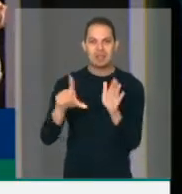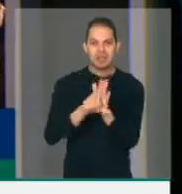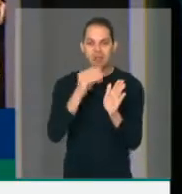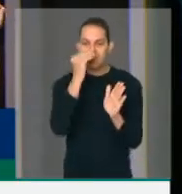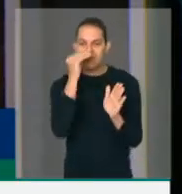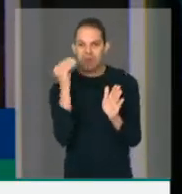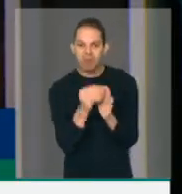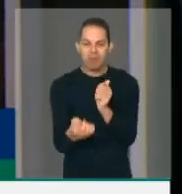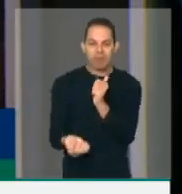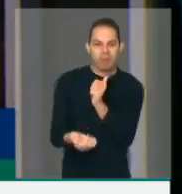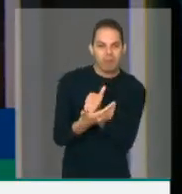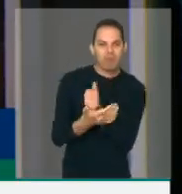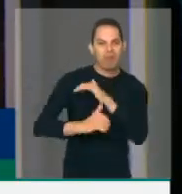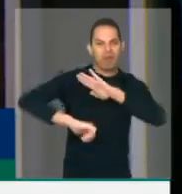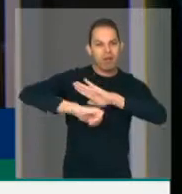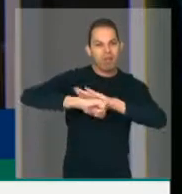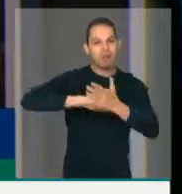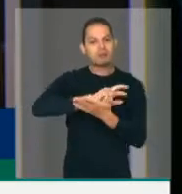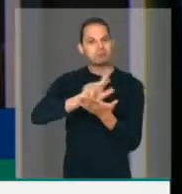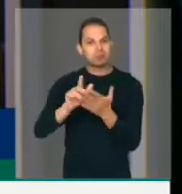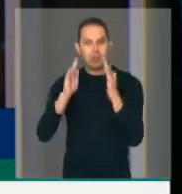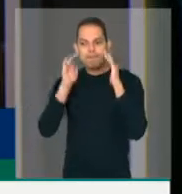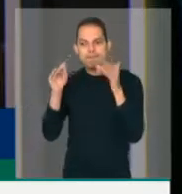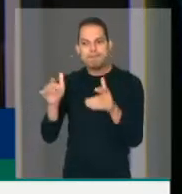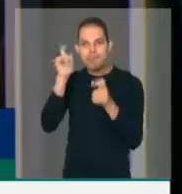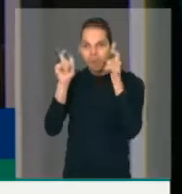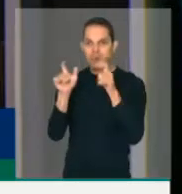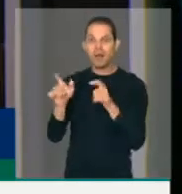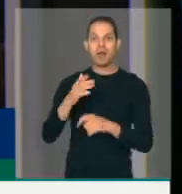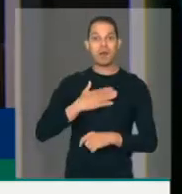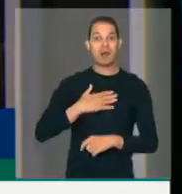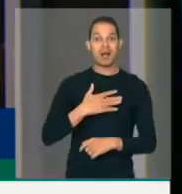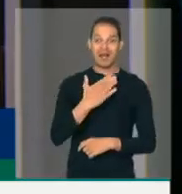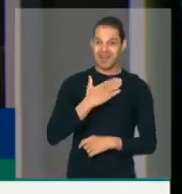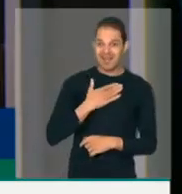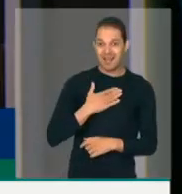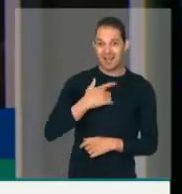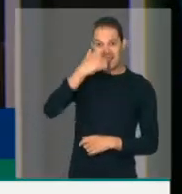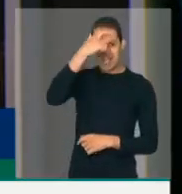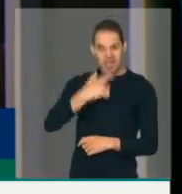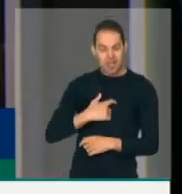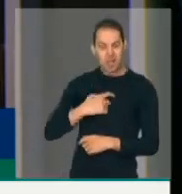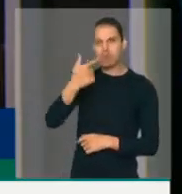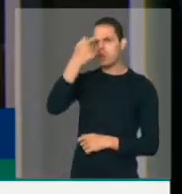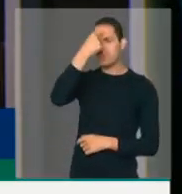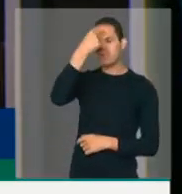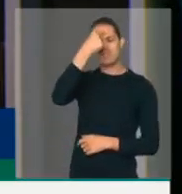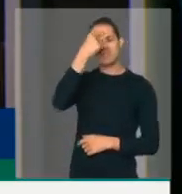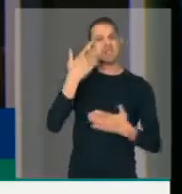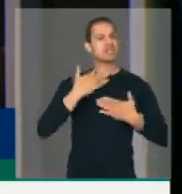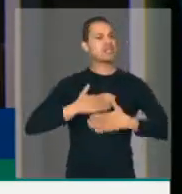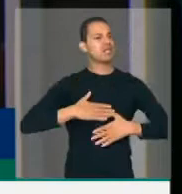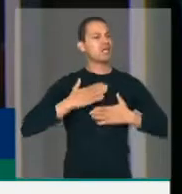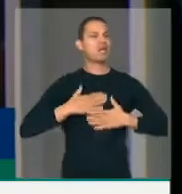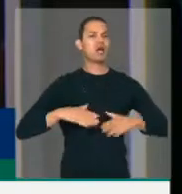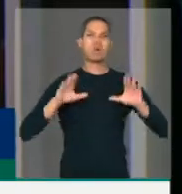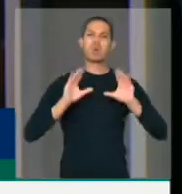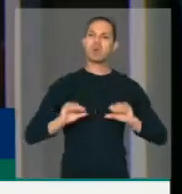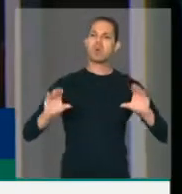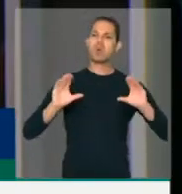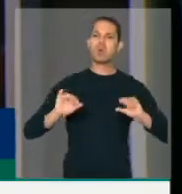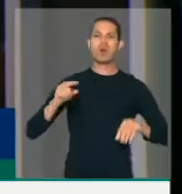aqui dentro dessa Casa de Leis. Agora, eu tenho a minha consciência tranquila e estou aqui